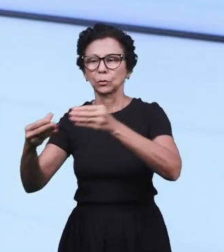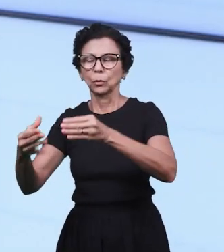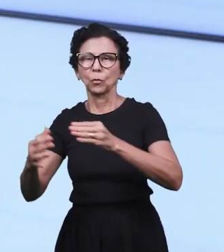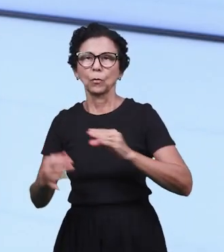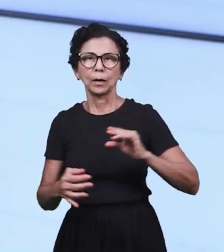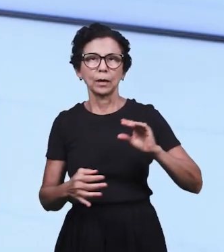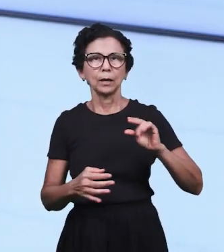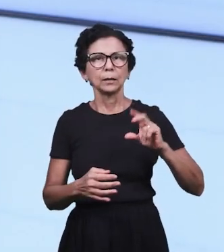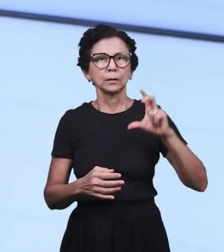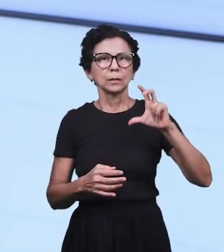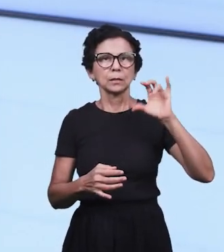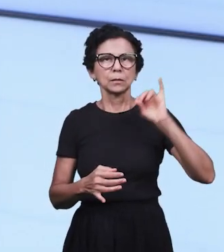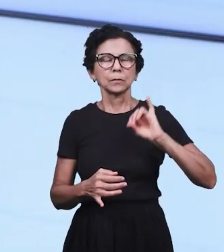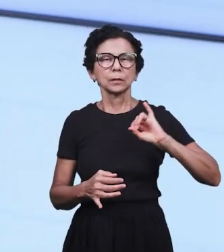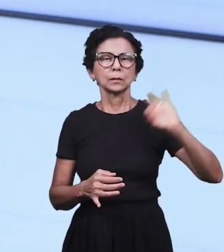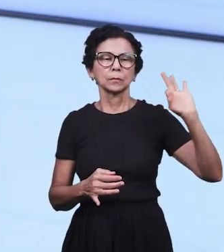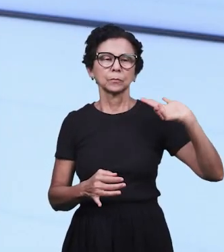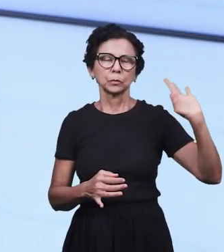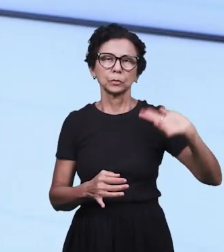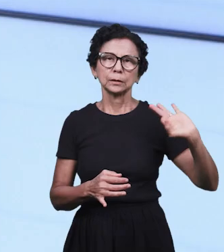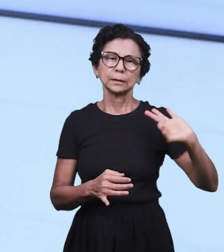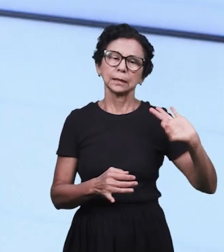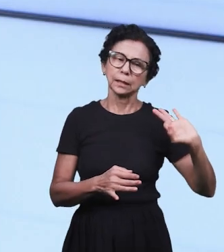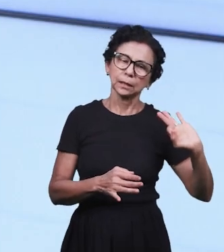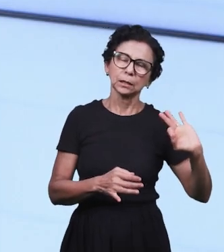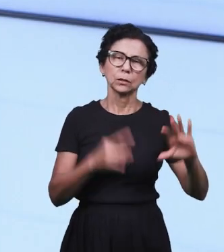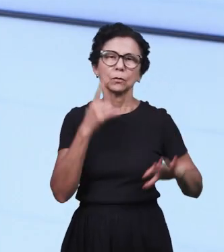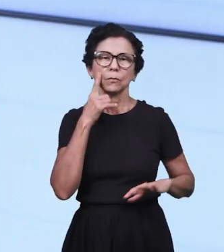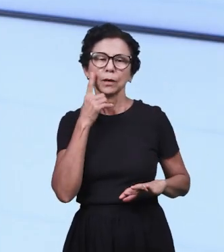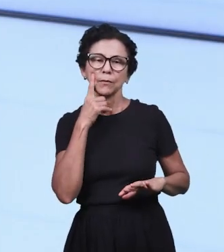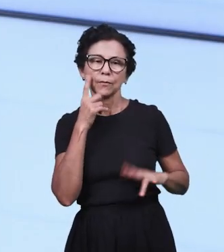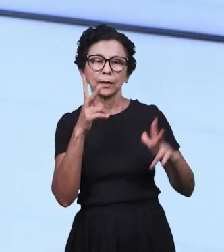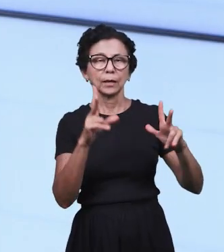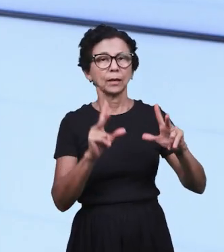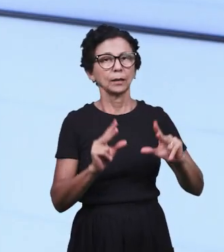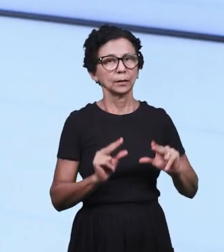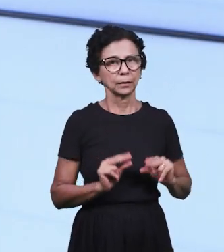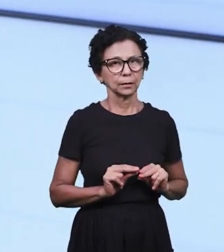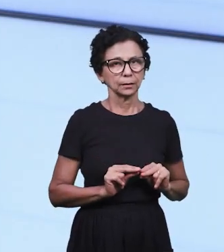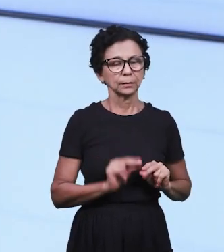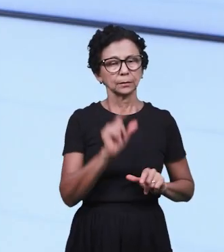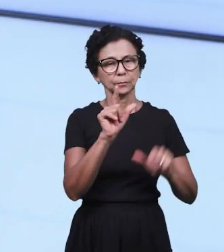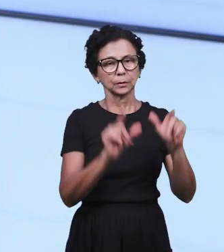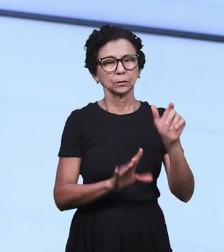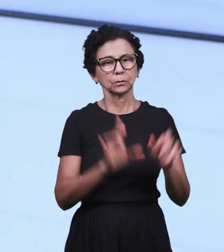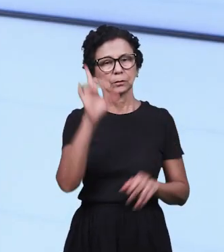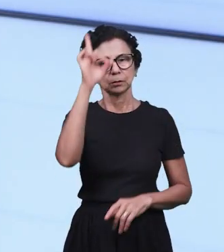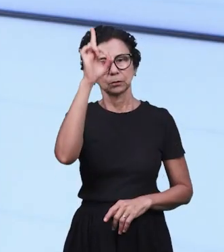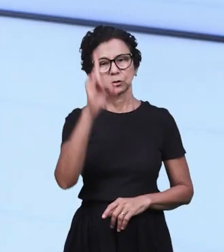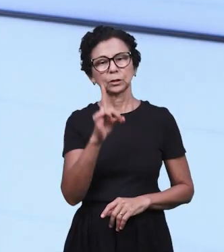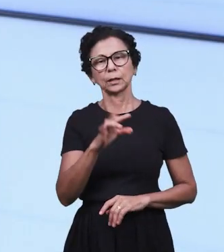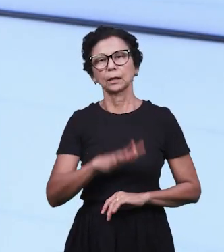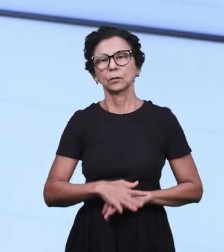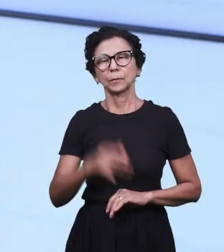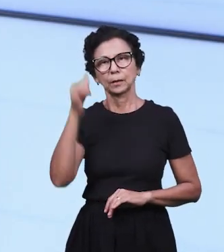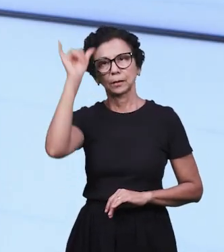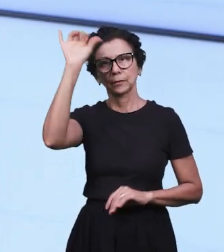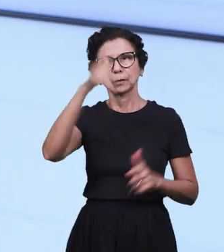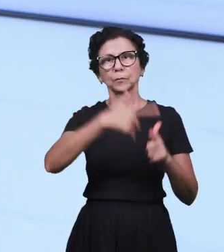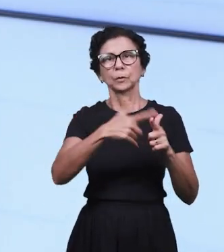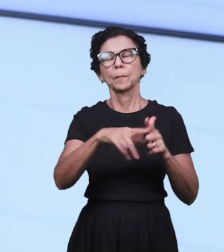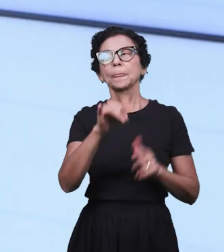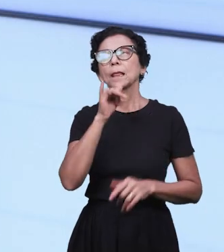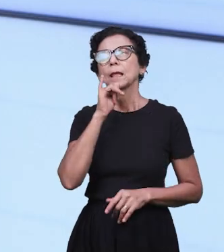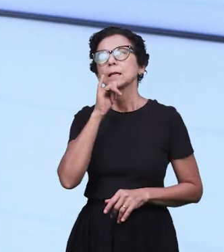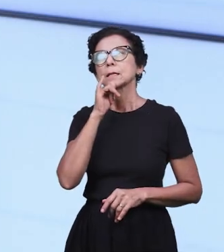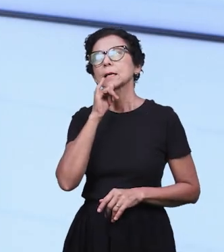evitar que isso traga entre os herdeiros no futuro um problema, né? Por exemplo, às vezes é